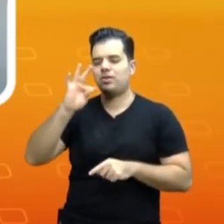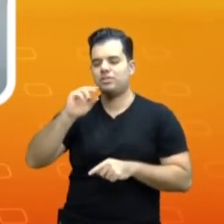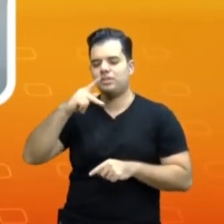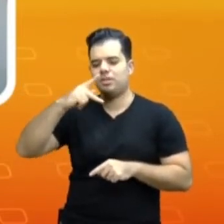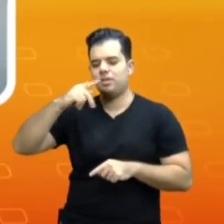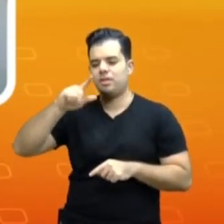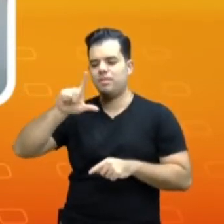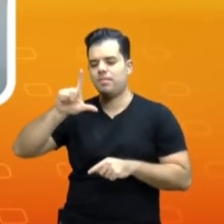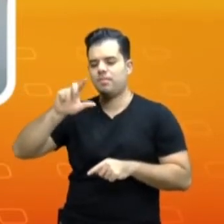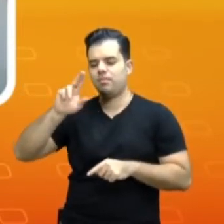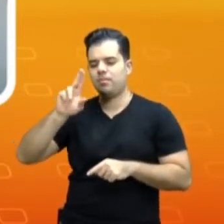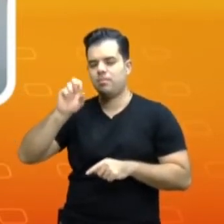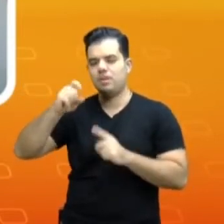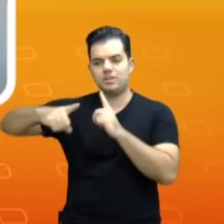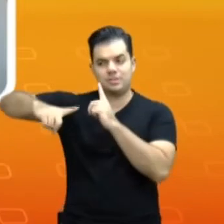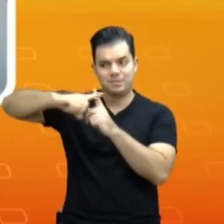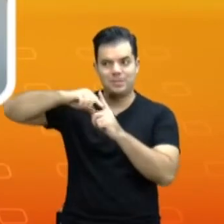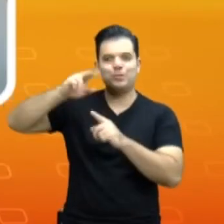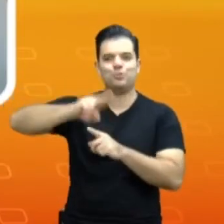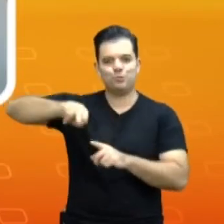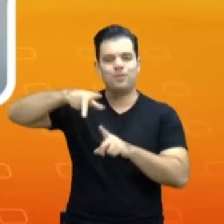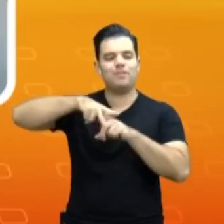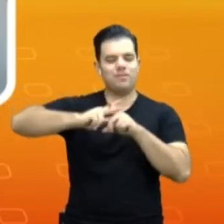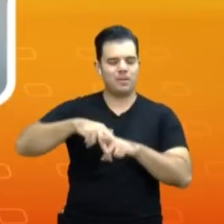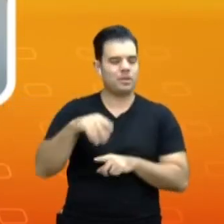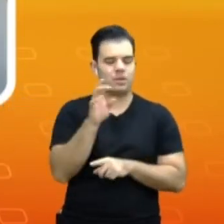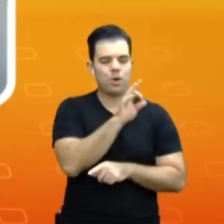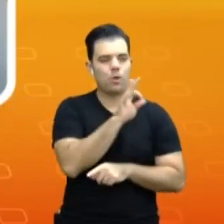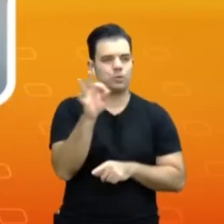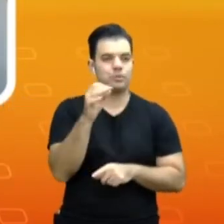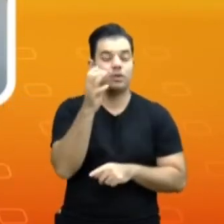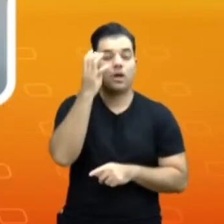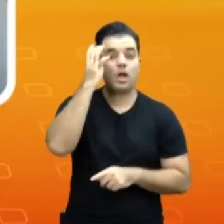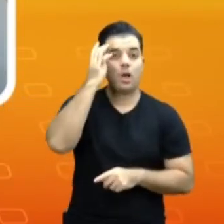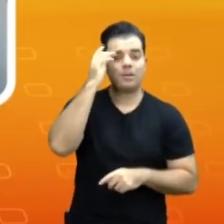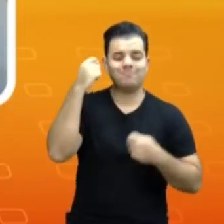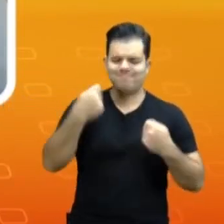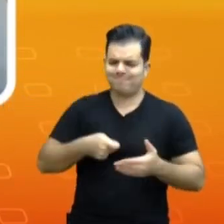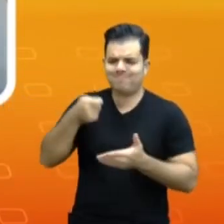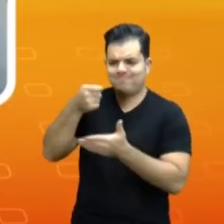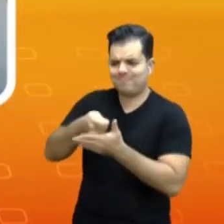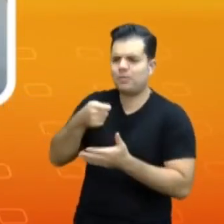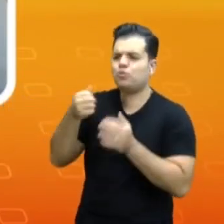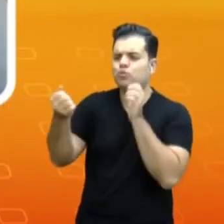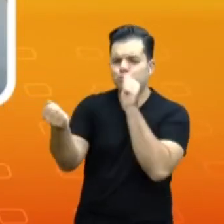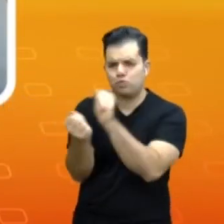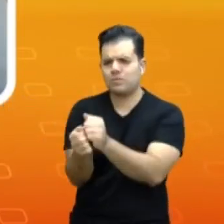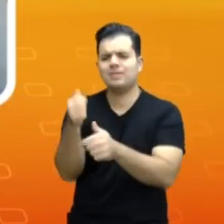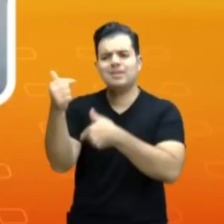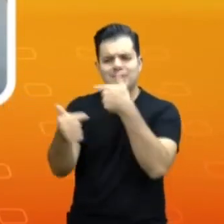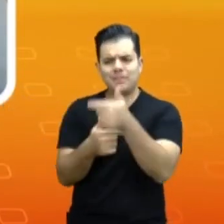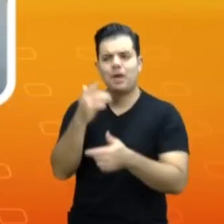Mas eu acho que o que a gente sempre tem que forçar junto com essas organizações